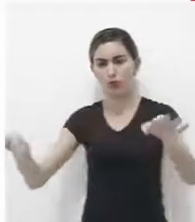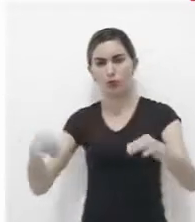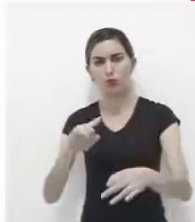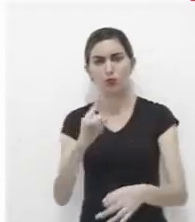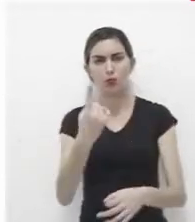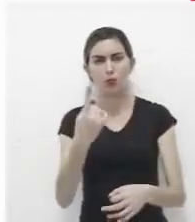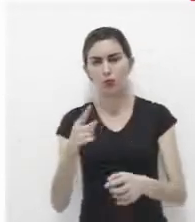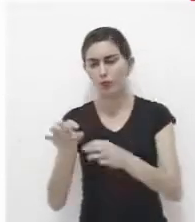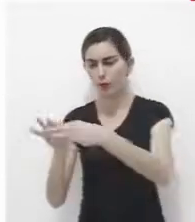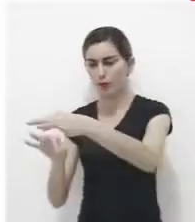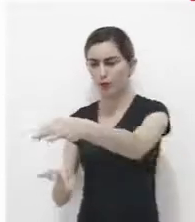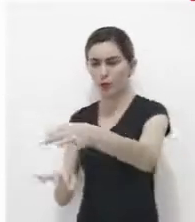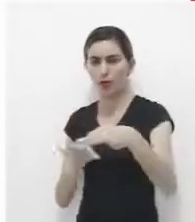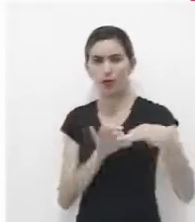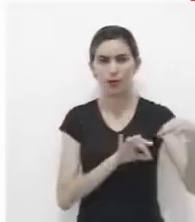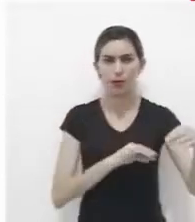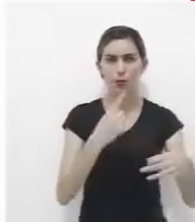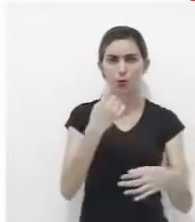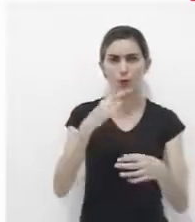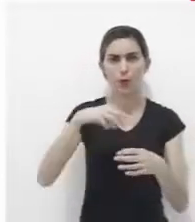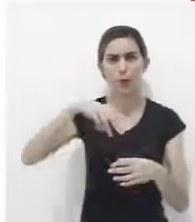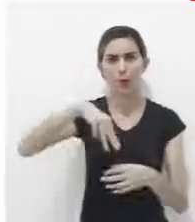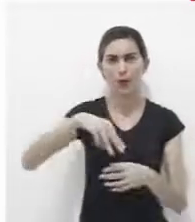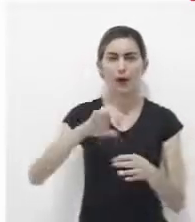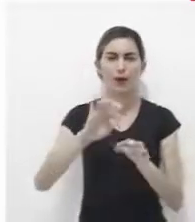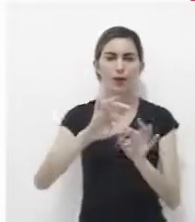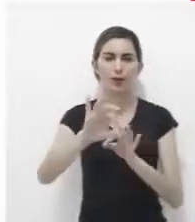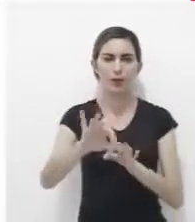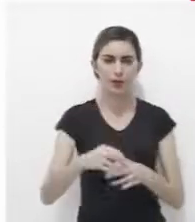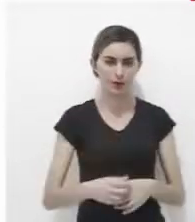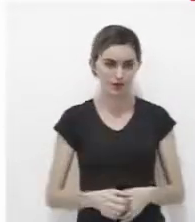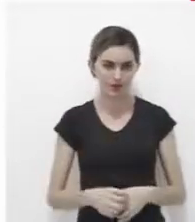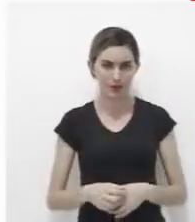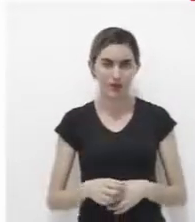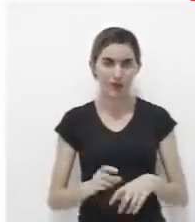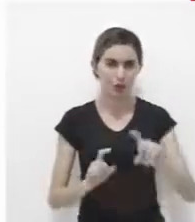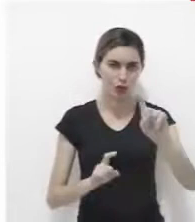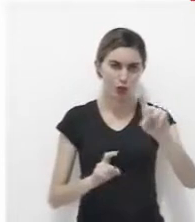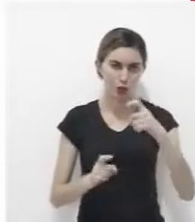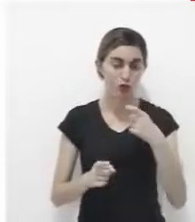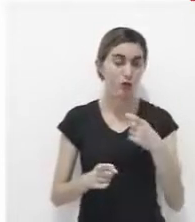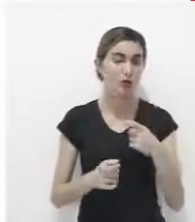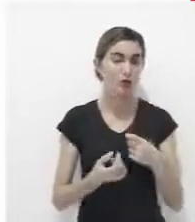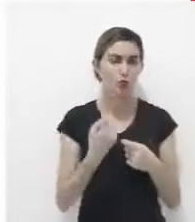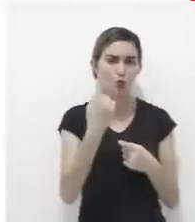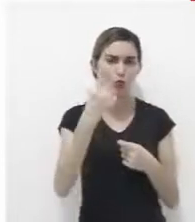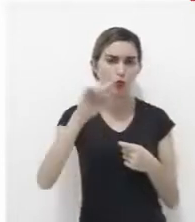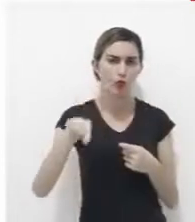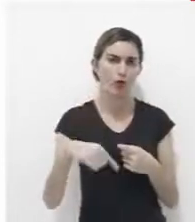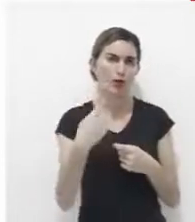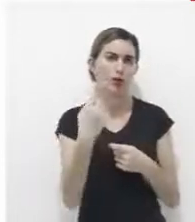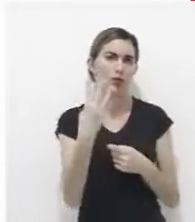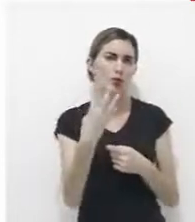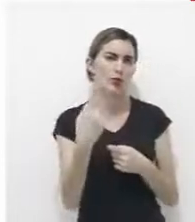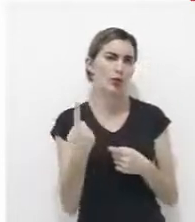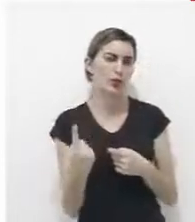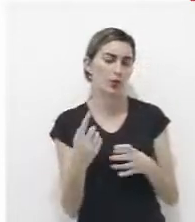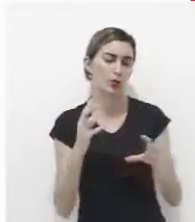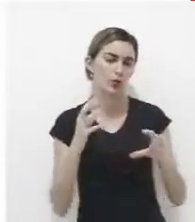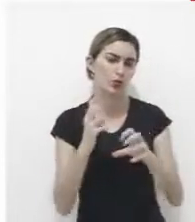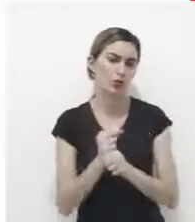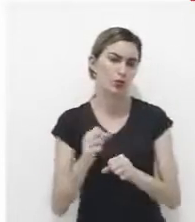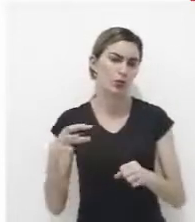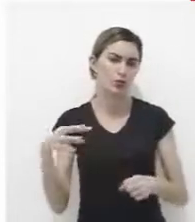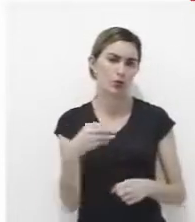lado, com o valor de x agora, tá ligado aí? Beleza? Olha lá, o valor de x